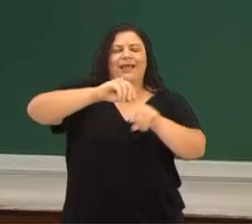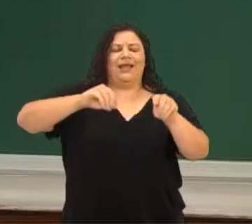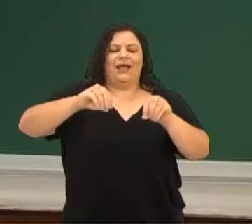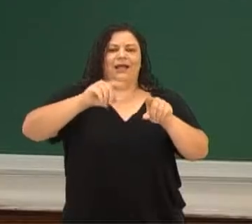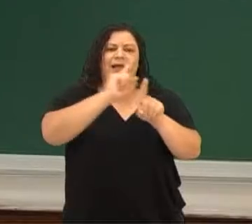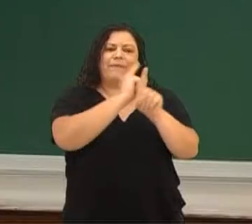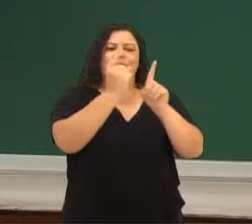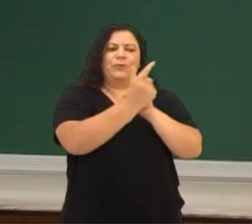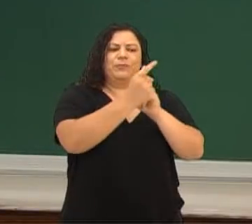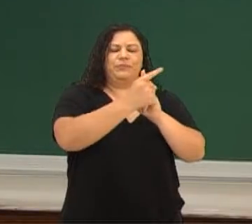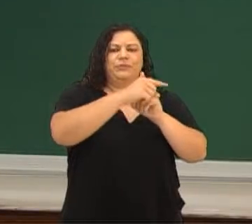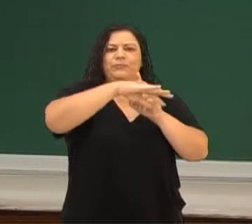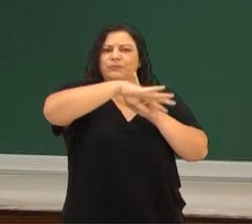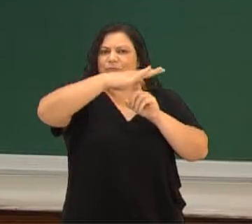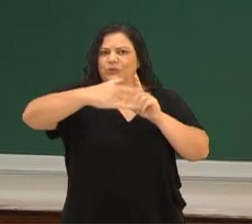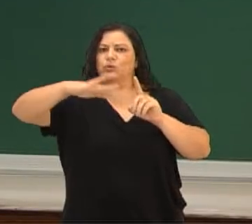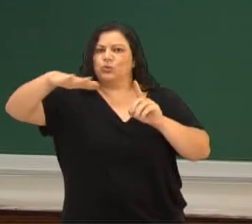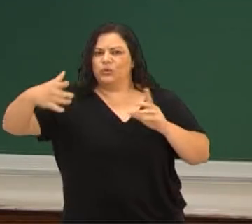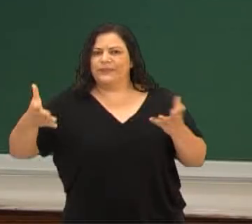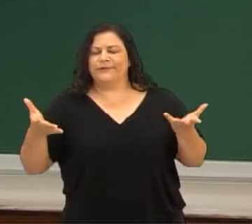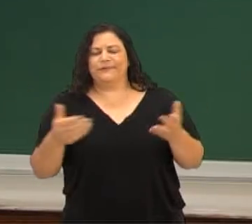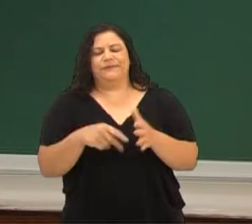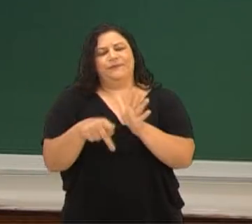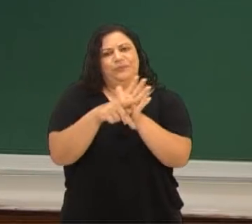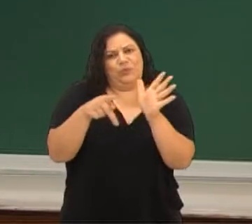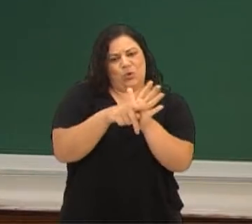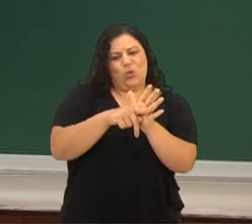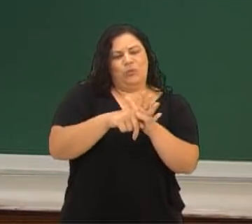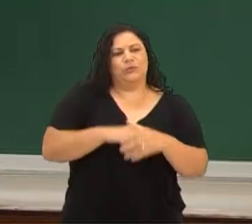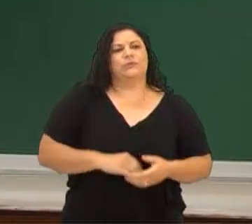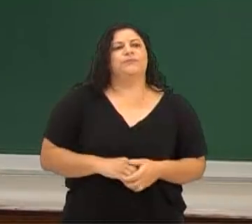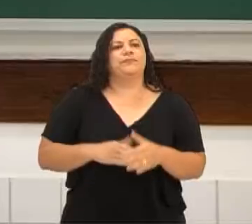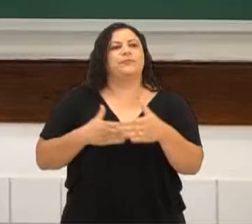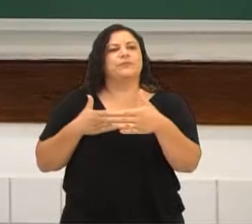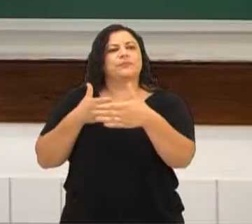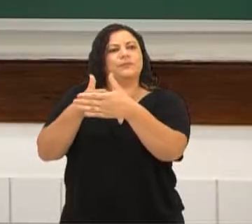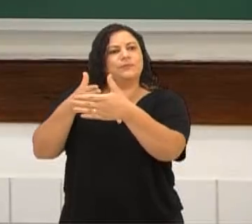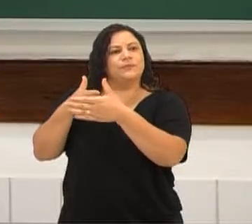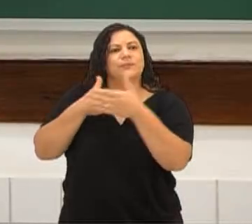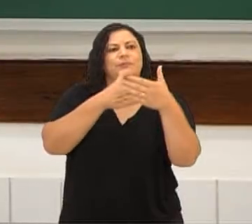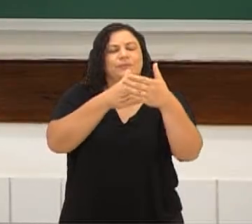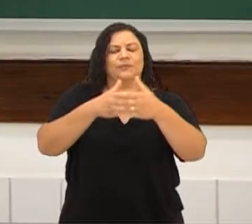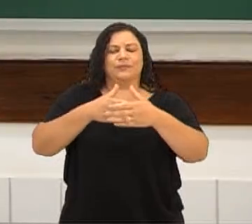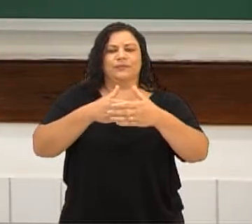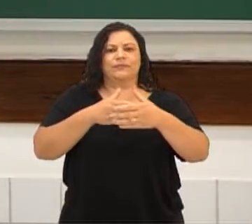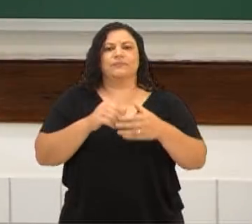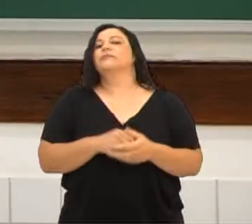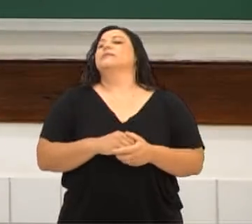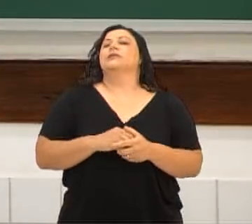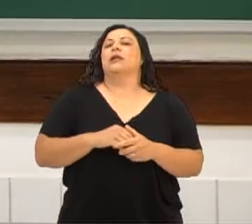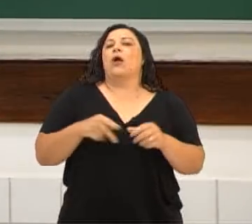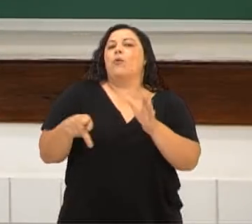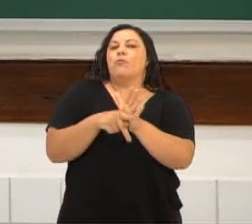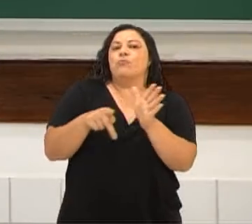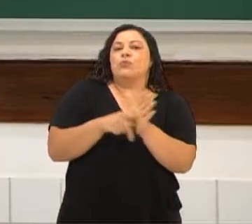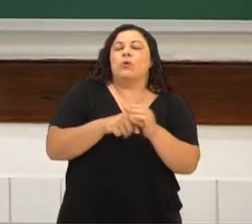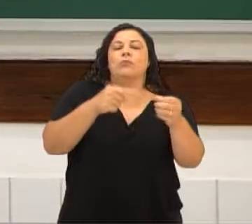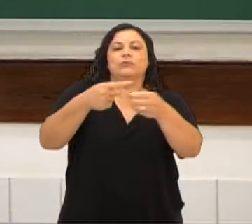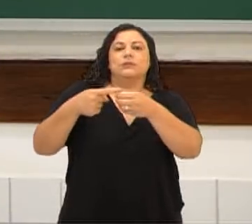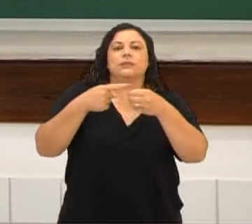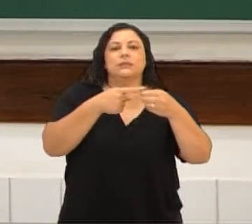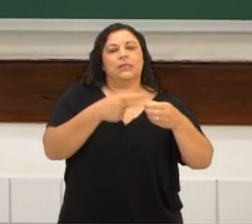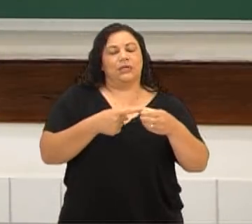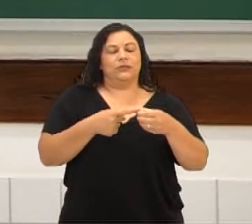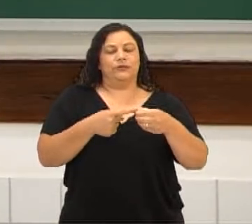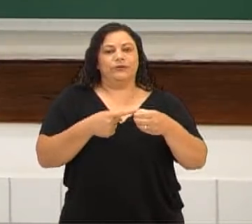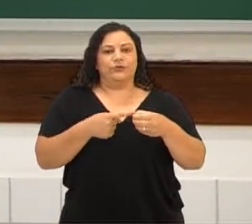aí impede. Predomínio de atividades econômicas propriamente urbanas. Então, o mercado informal, né, aquele pessoal